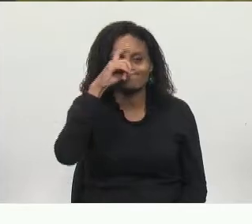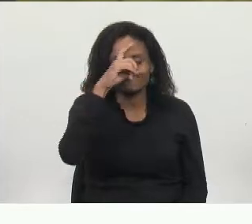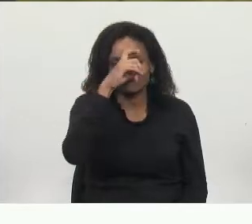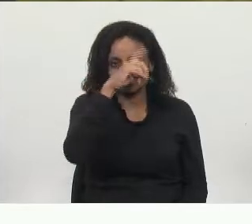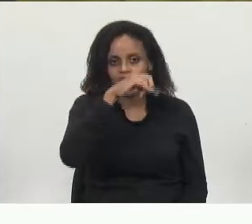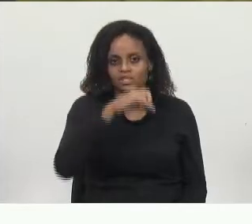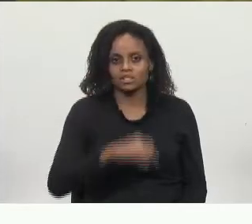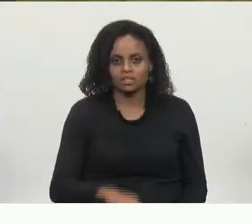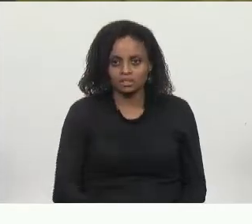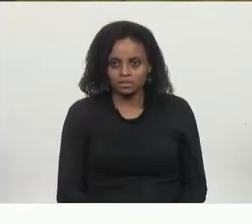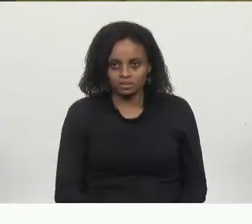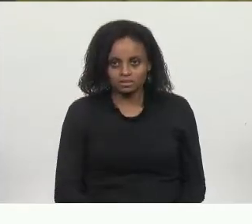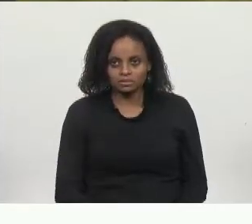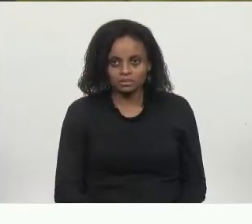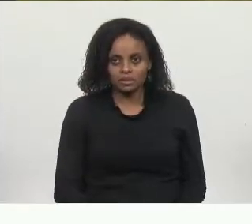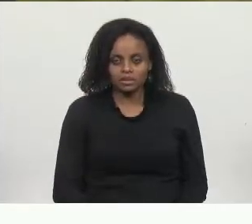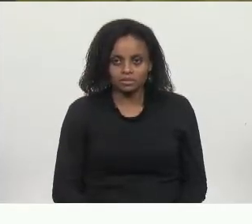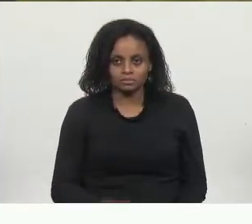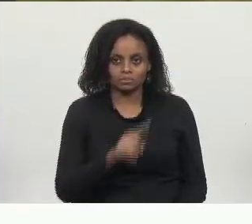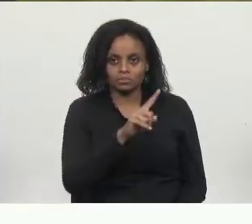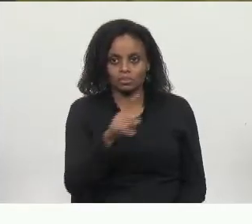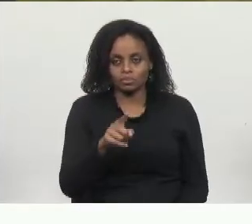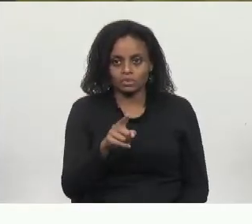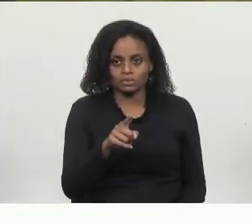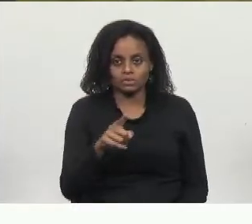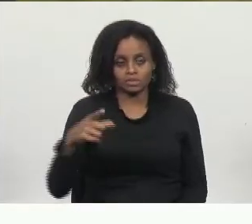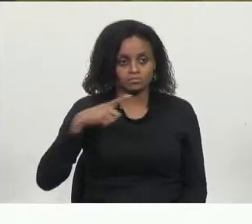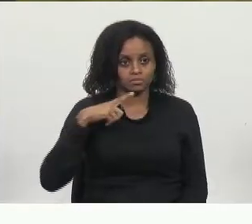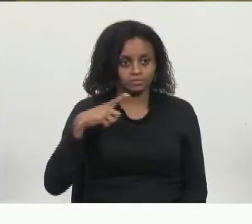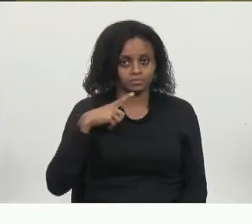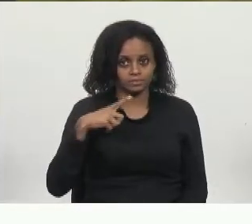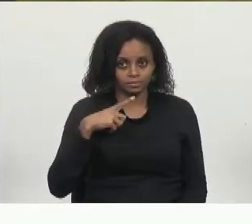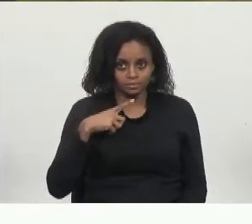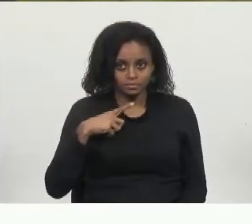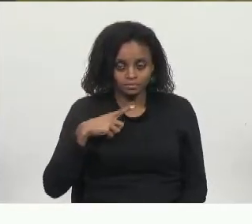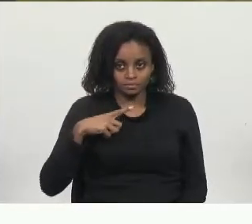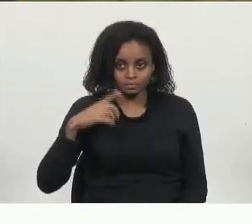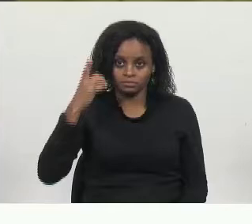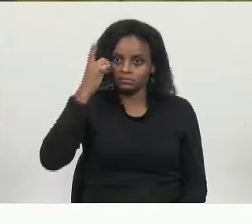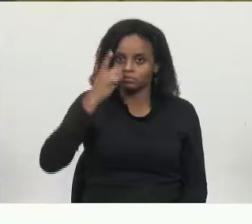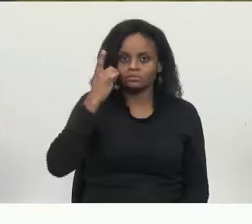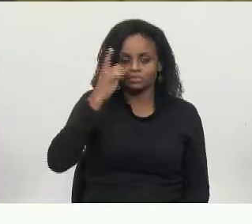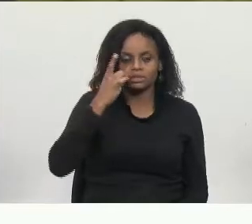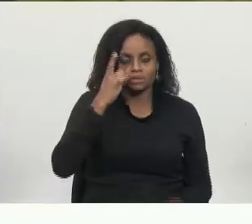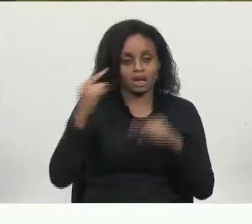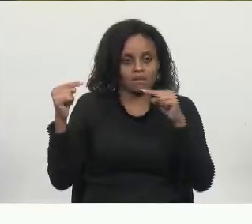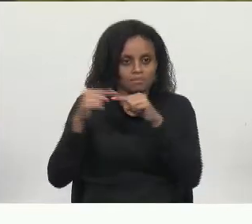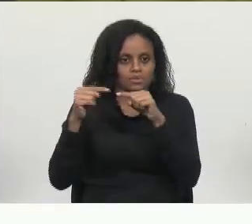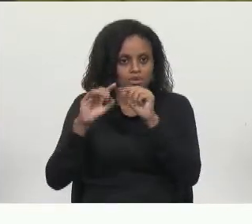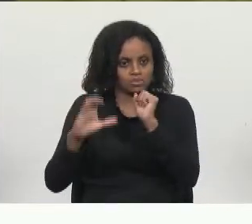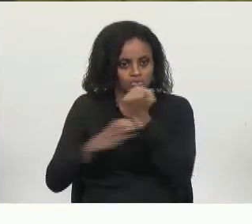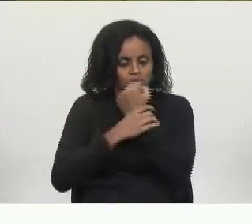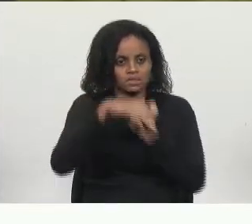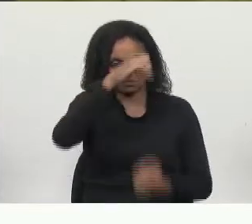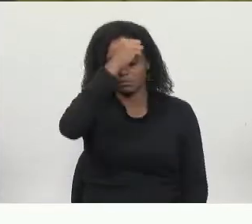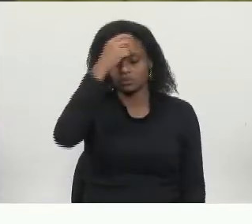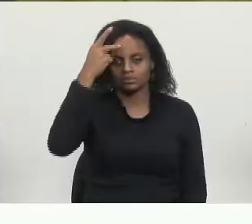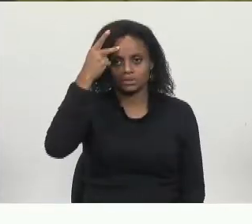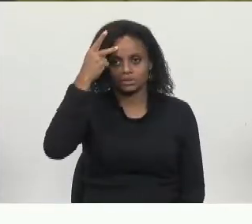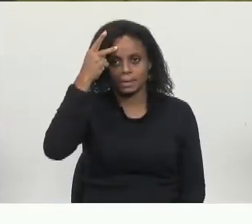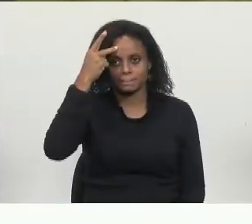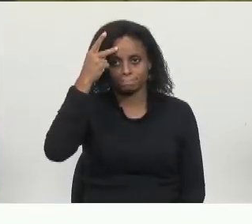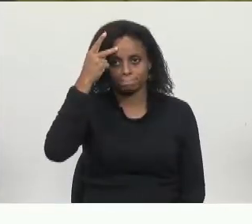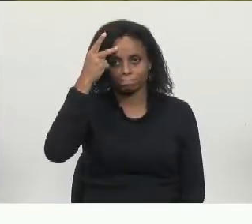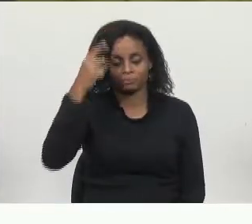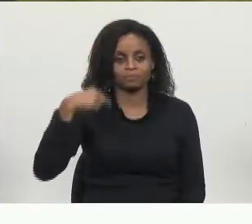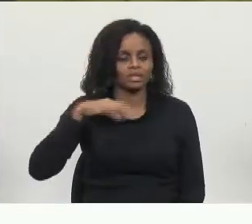você exercer o seu mandato relacionado à segurança pública. Quando eu me elegi, o que eu